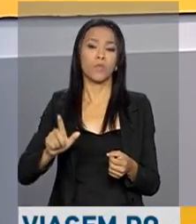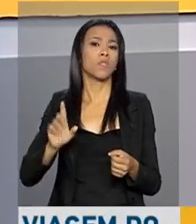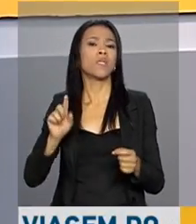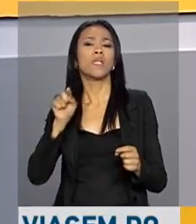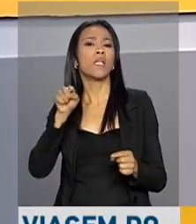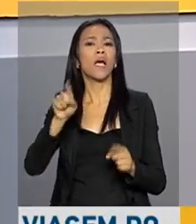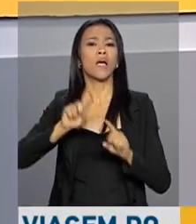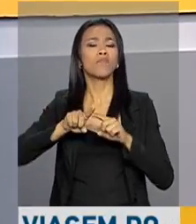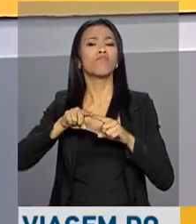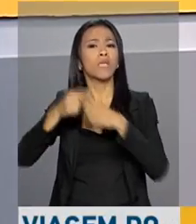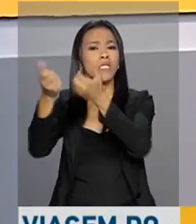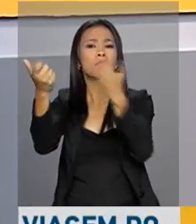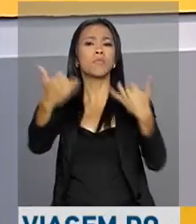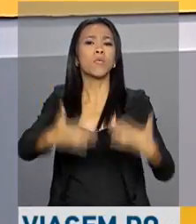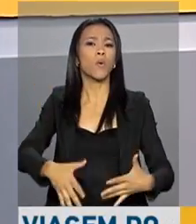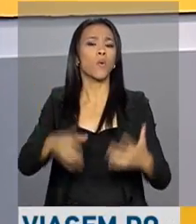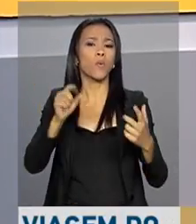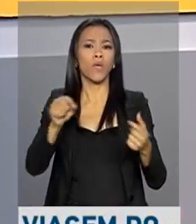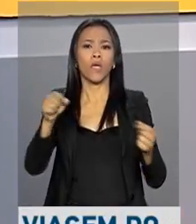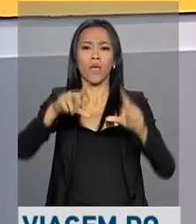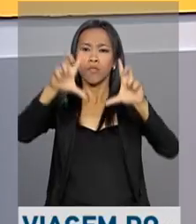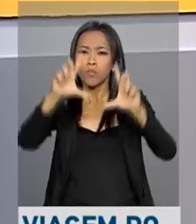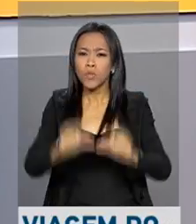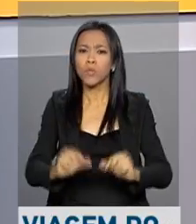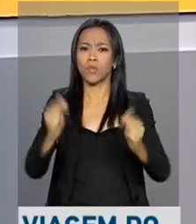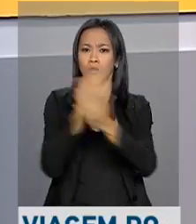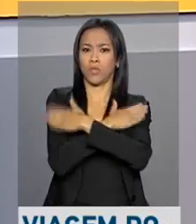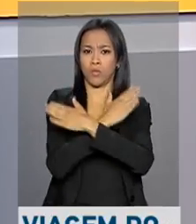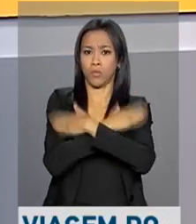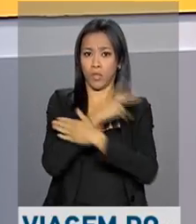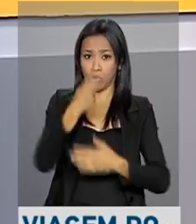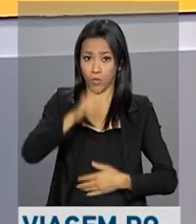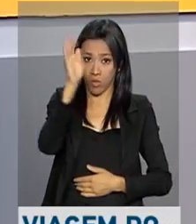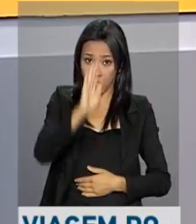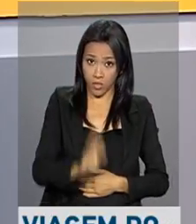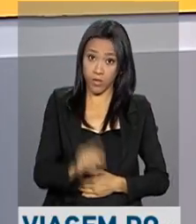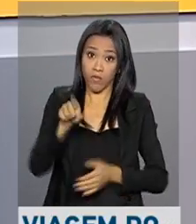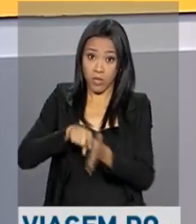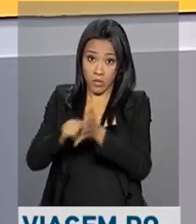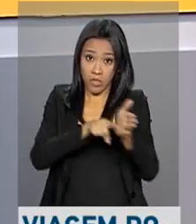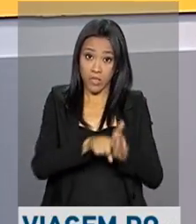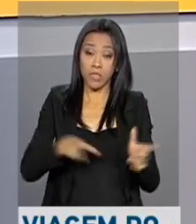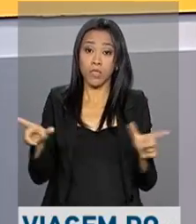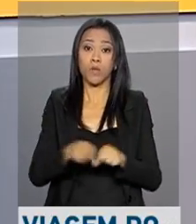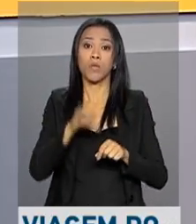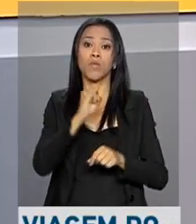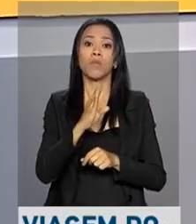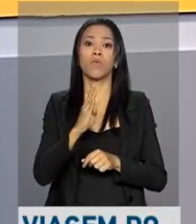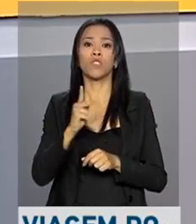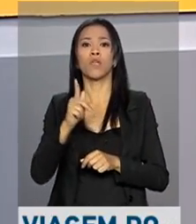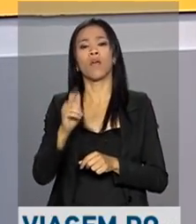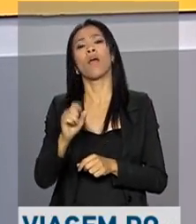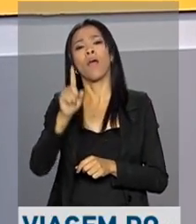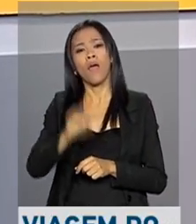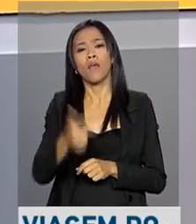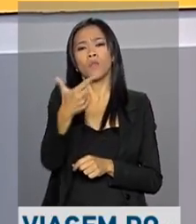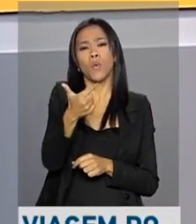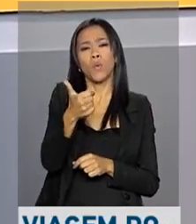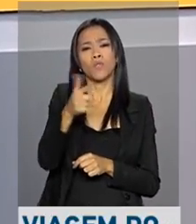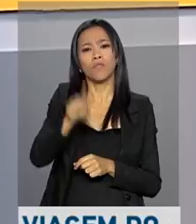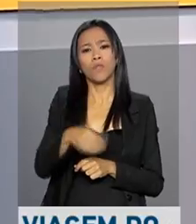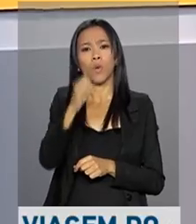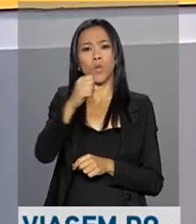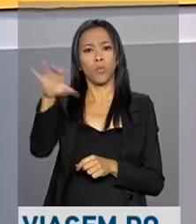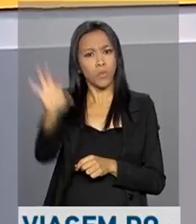os dados do ibge que indicam queda no desemprego a taxa ficou em 12,8 por cento no trimestre encerrado em julho